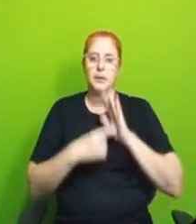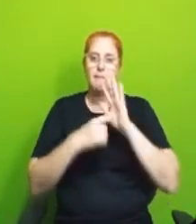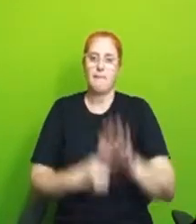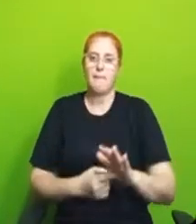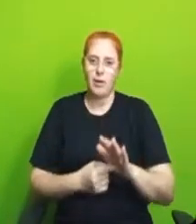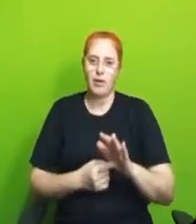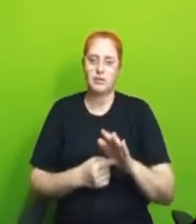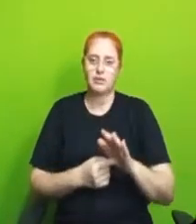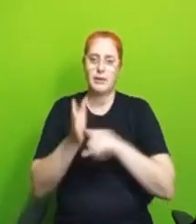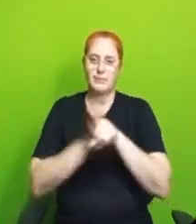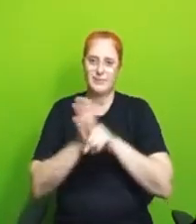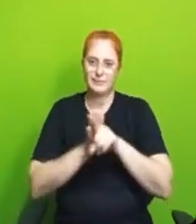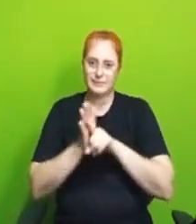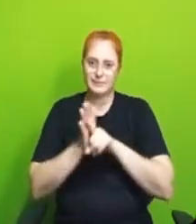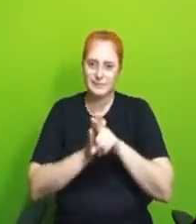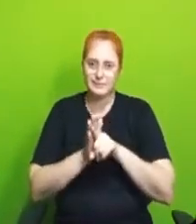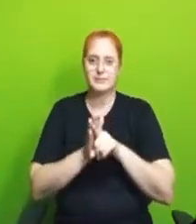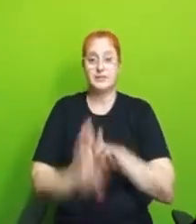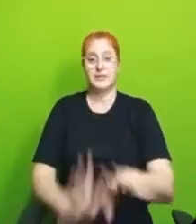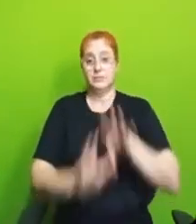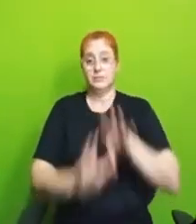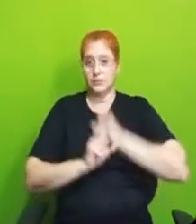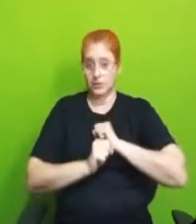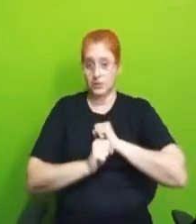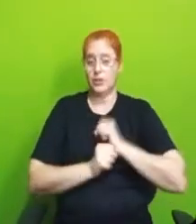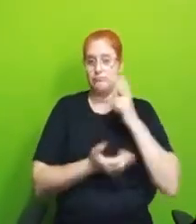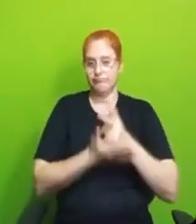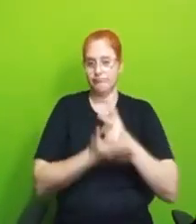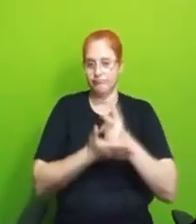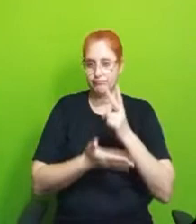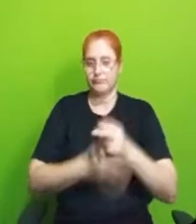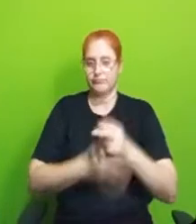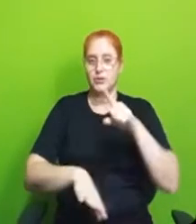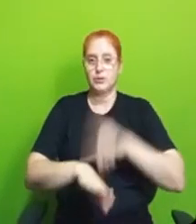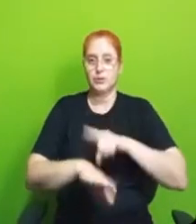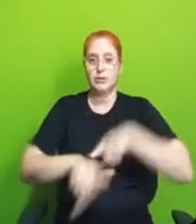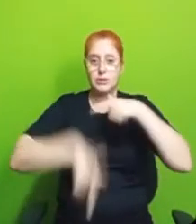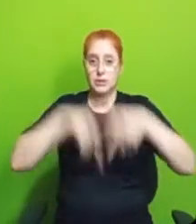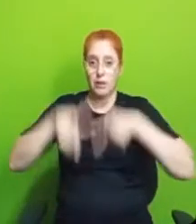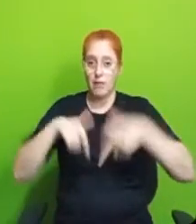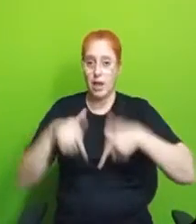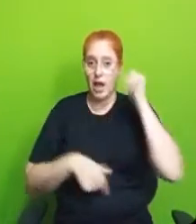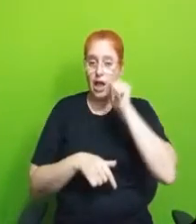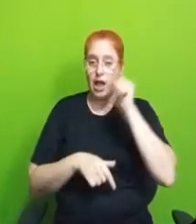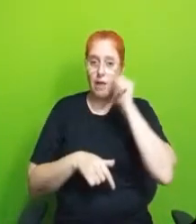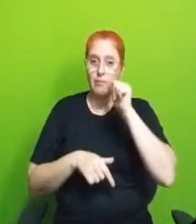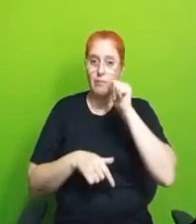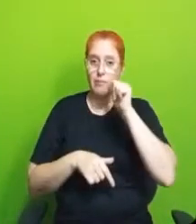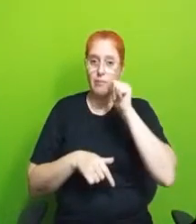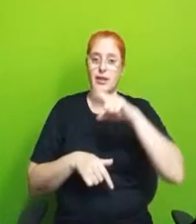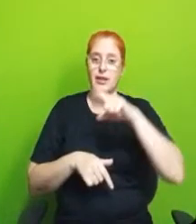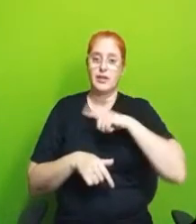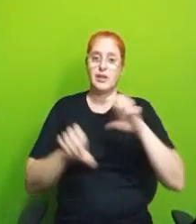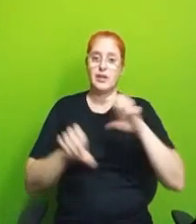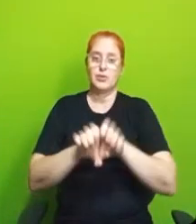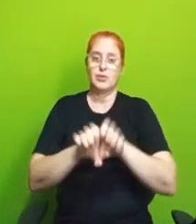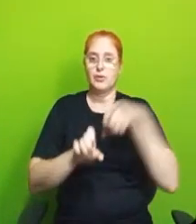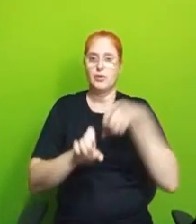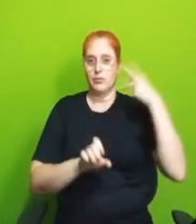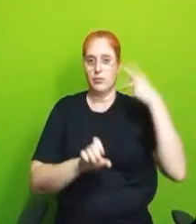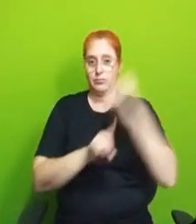a apropriação permanente do tempo e do trabalho das mulheres, ela estrutura a própria política social de saúde, né?